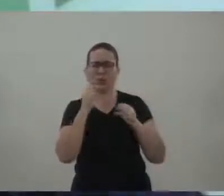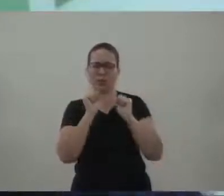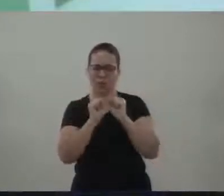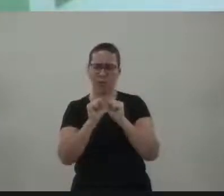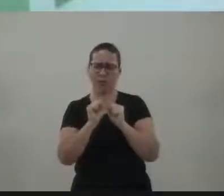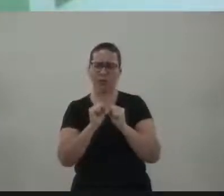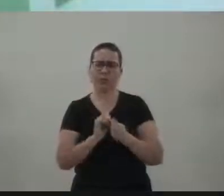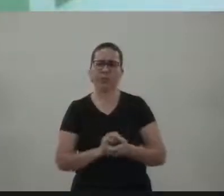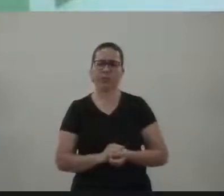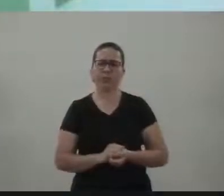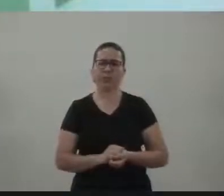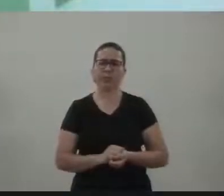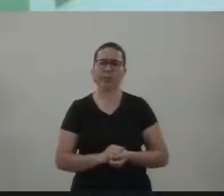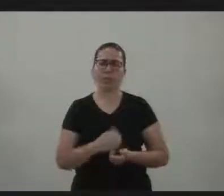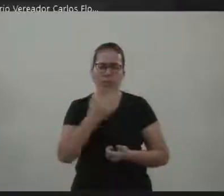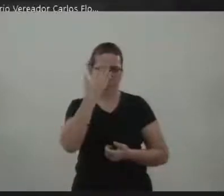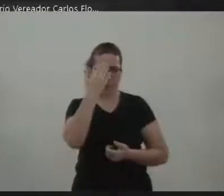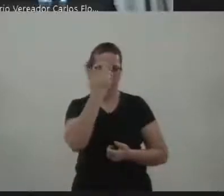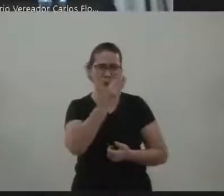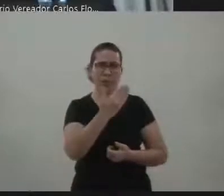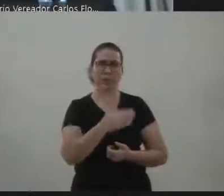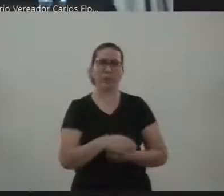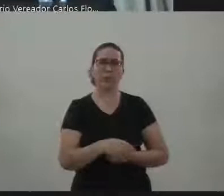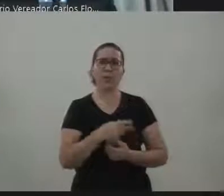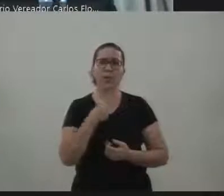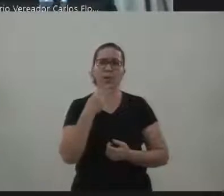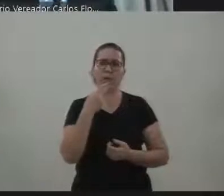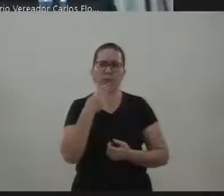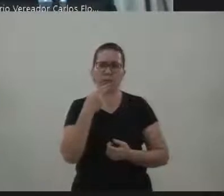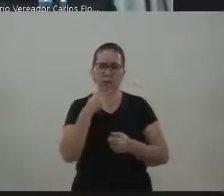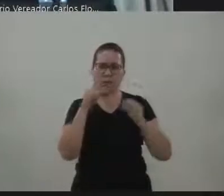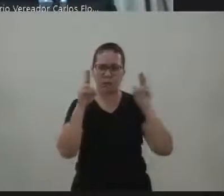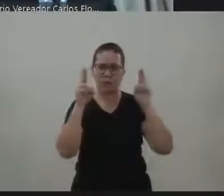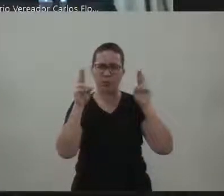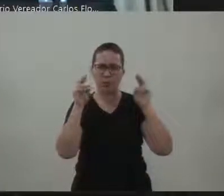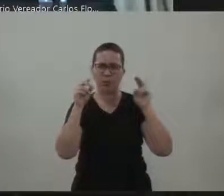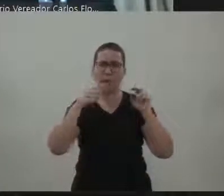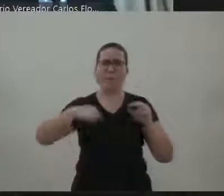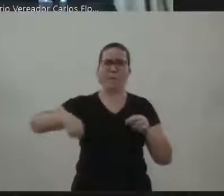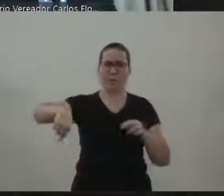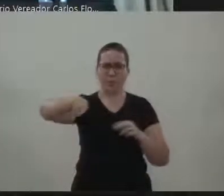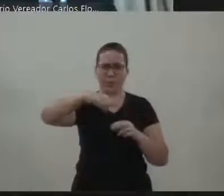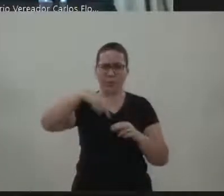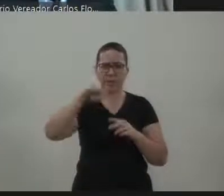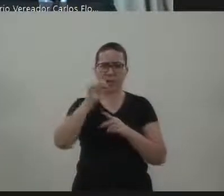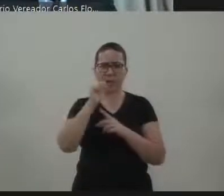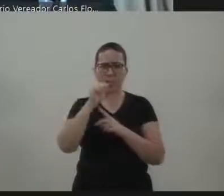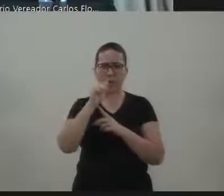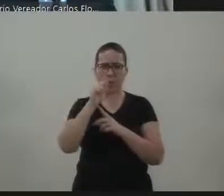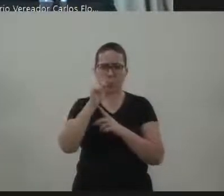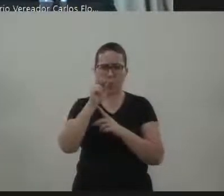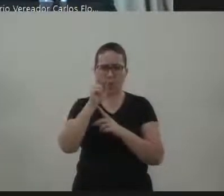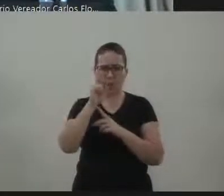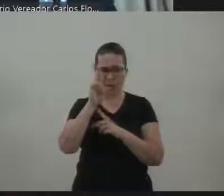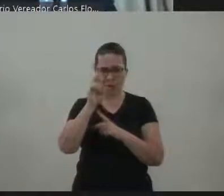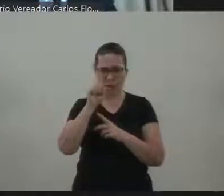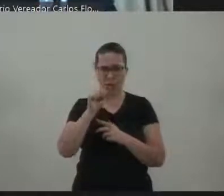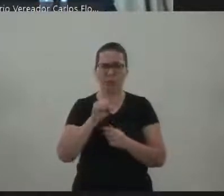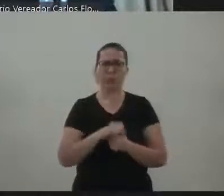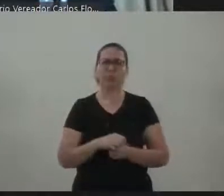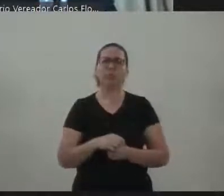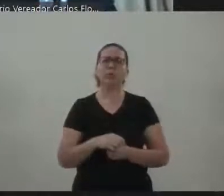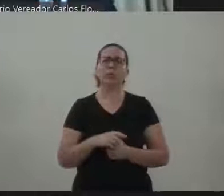favor, vereador. Obrigado, viu? Falando sobre, né, a Praça do Aquários, né?